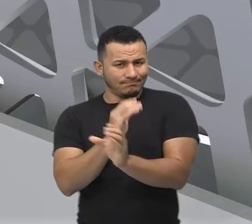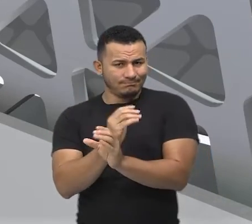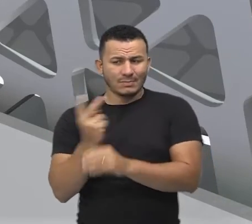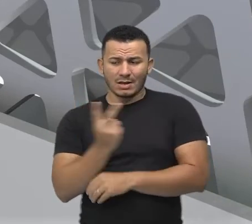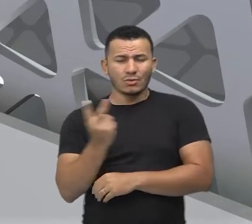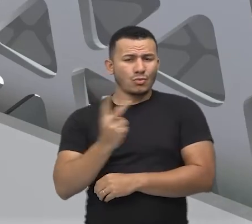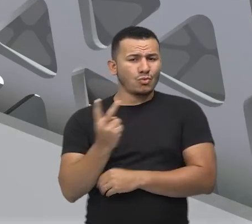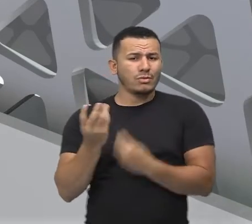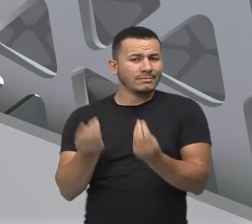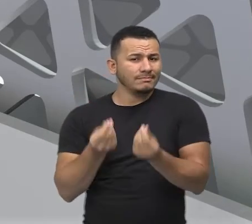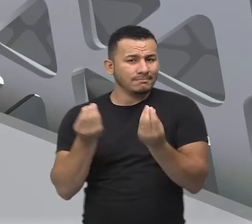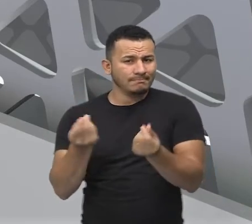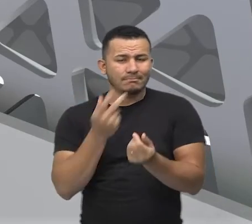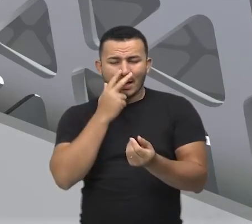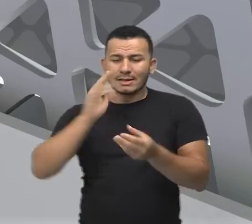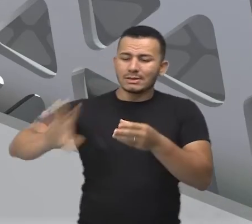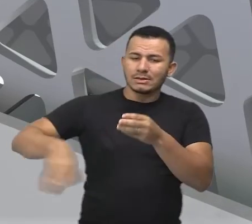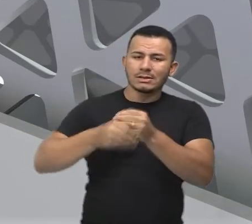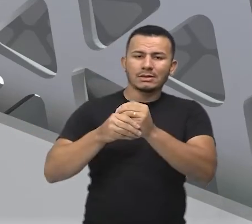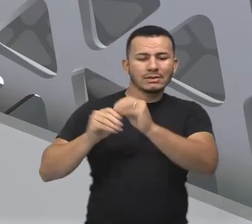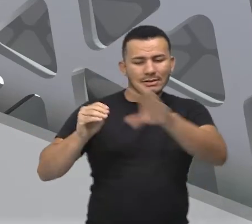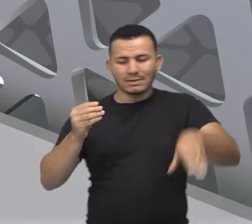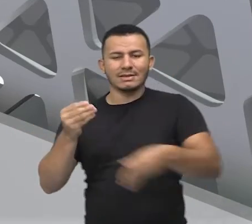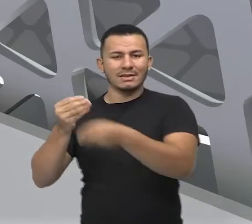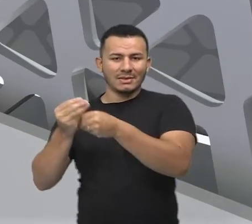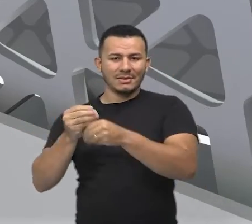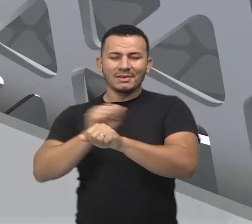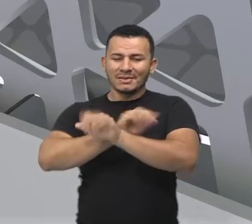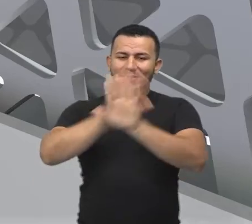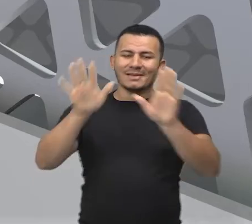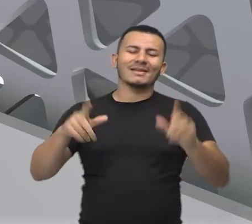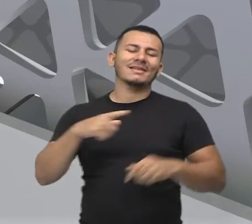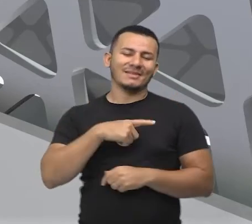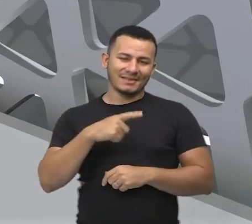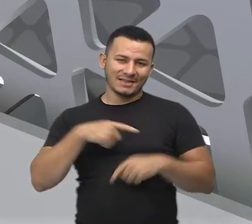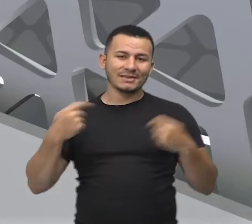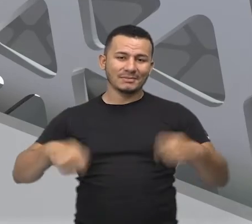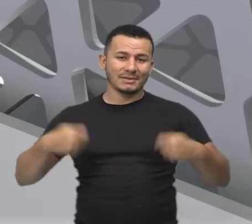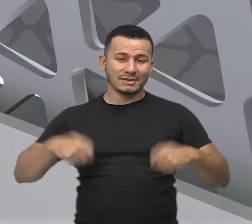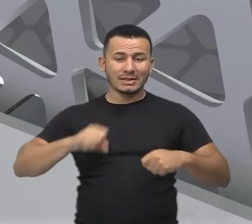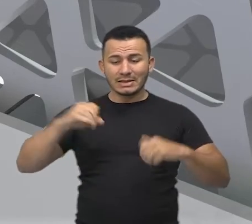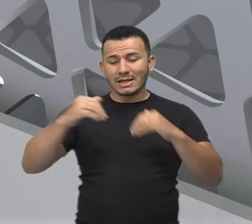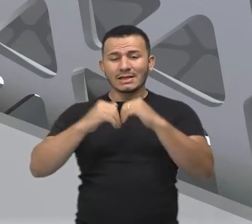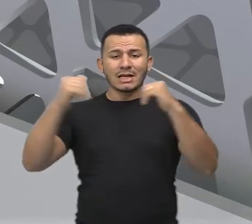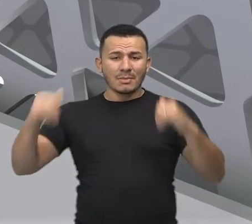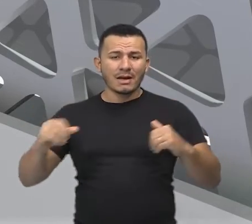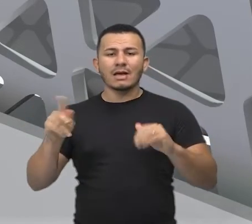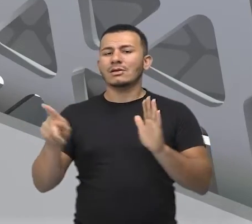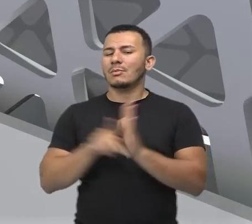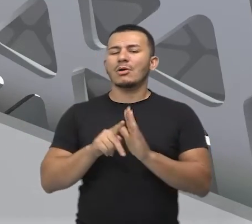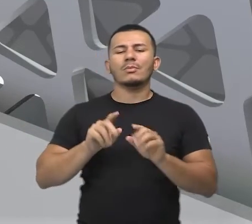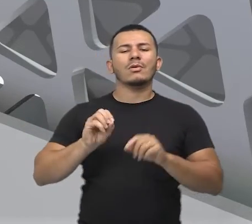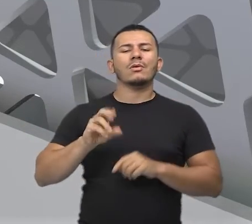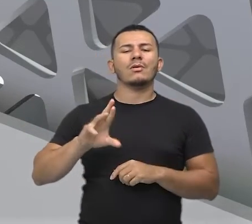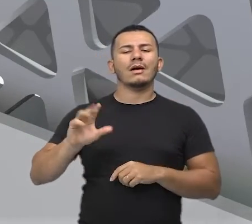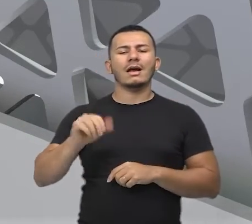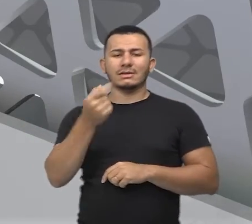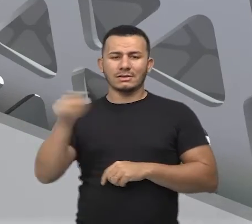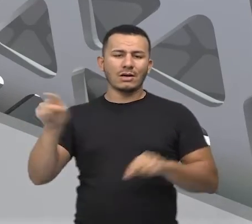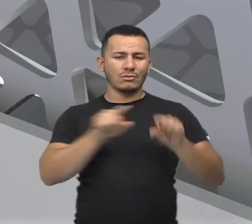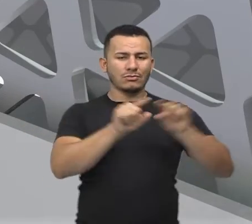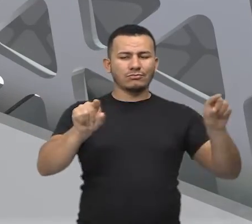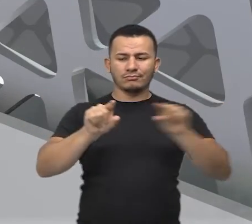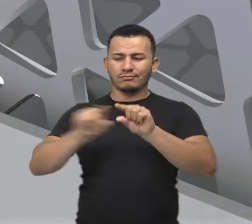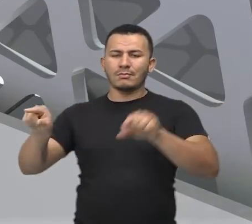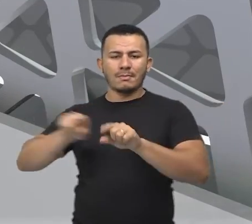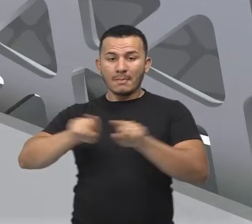sentido completo. As duas, na realidade, você precisa de uma junto com a outra para ter um sentido completo. Então, elas separadas ali, elas são só orações, mas